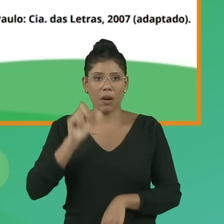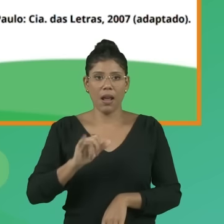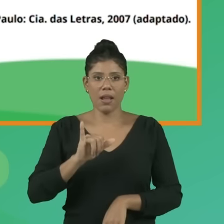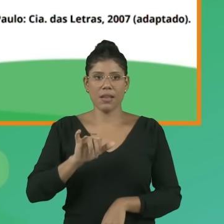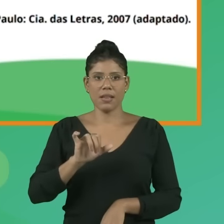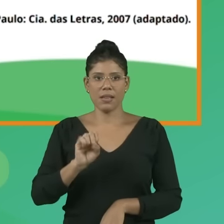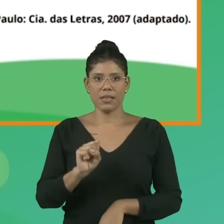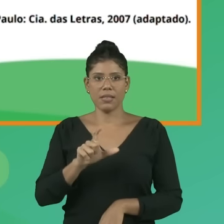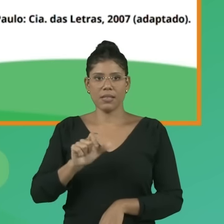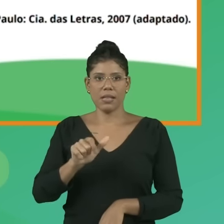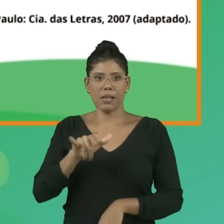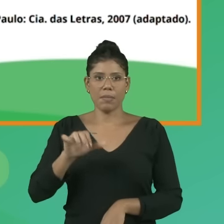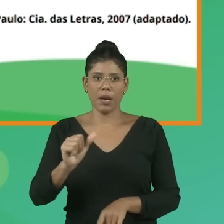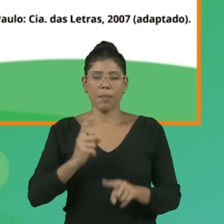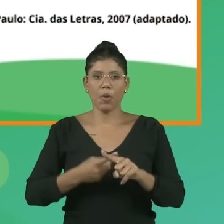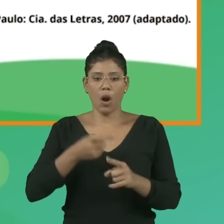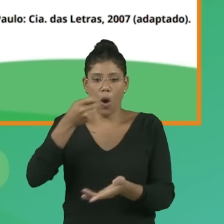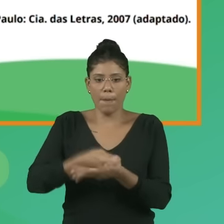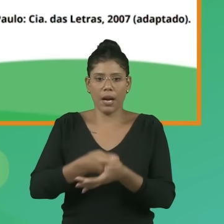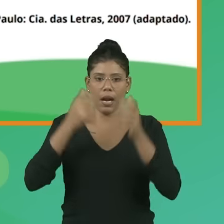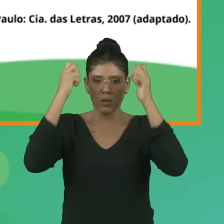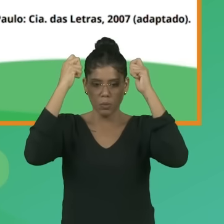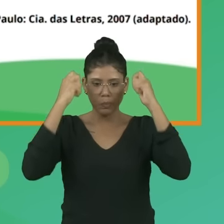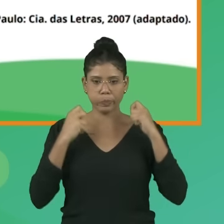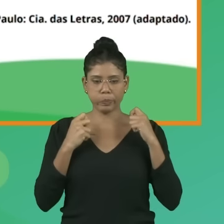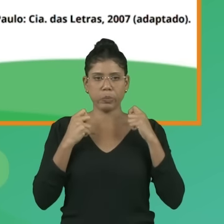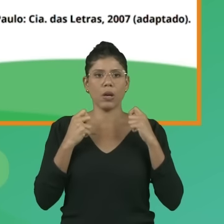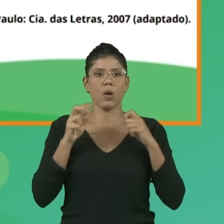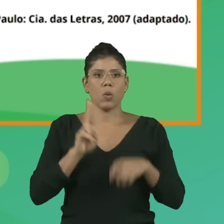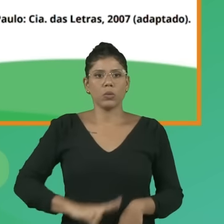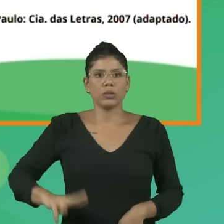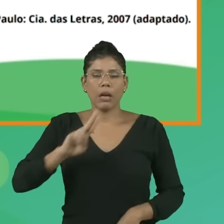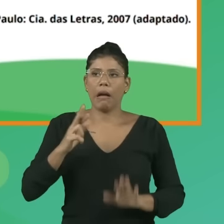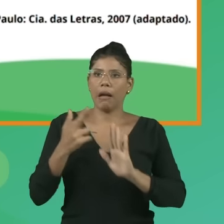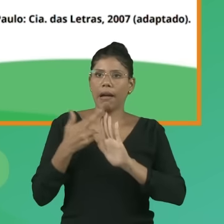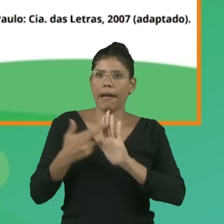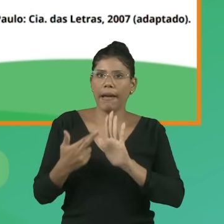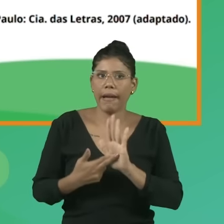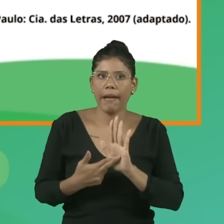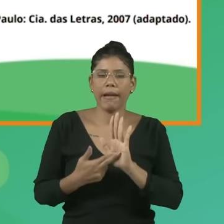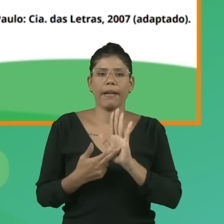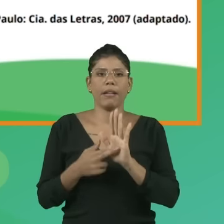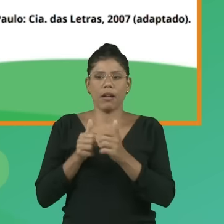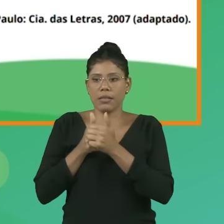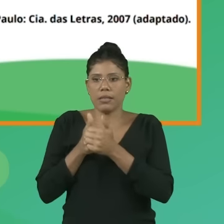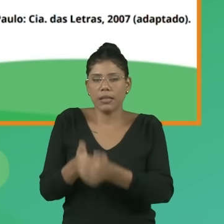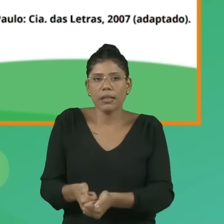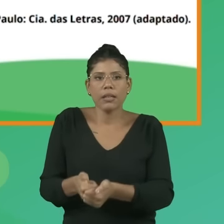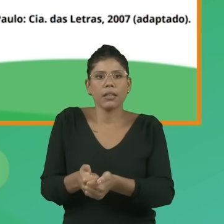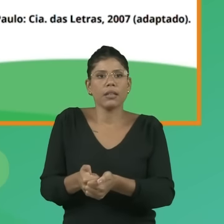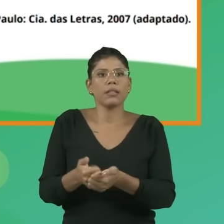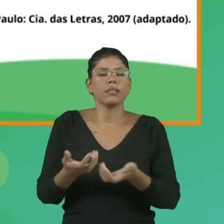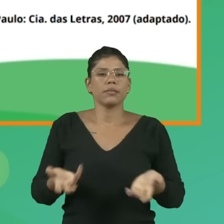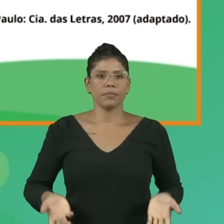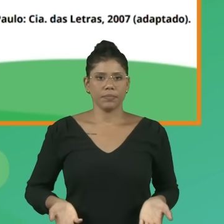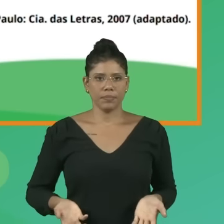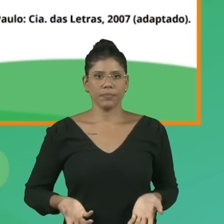Que elas passaram a ser obrigadas a usar o véu, a seguir normas, a seguir as regras impostas